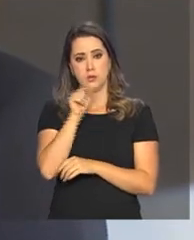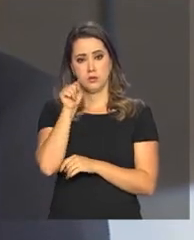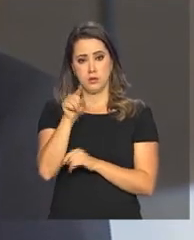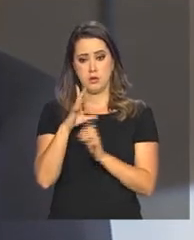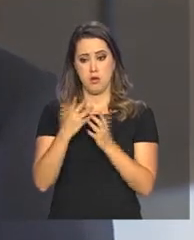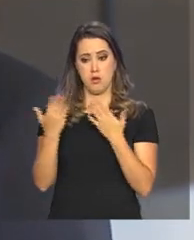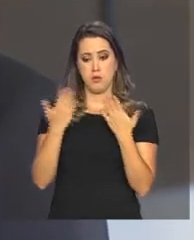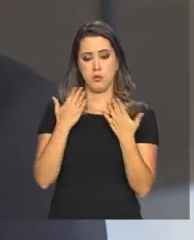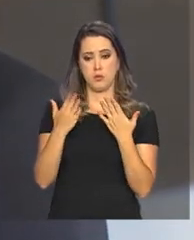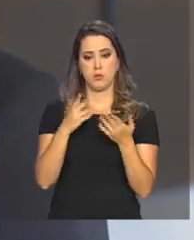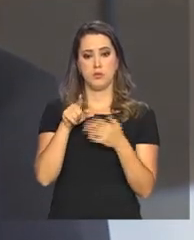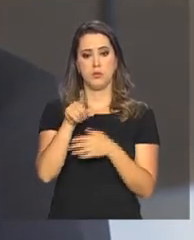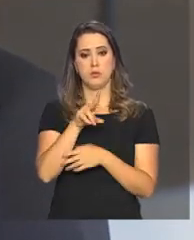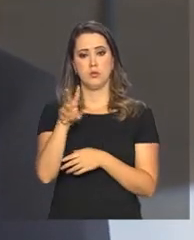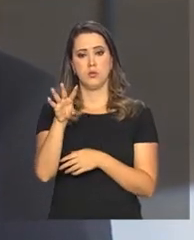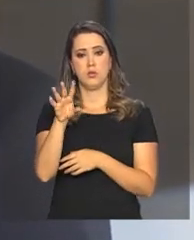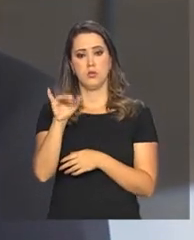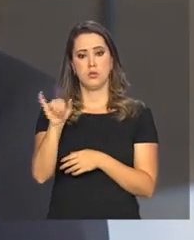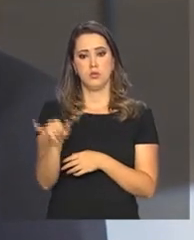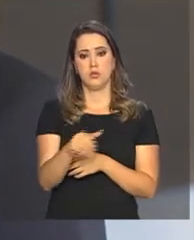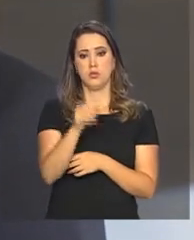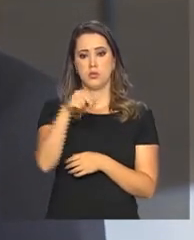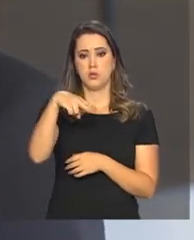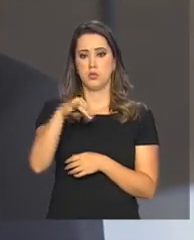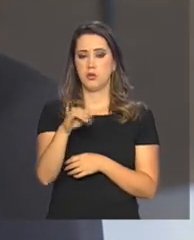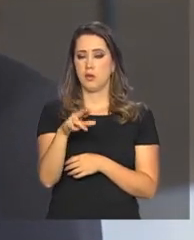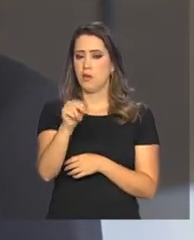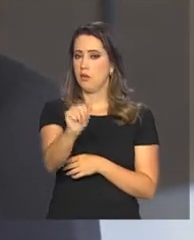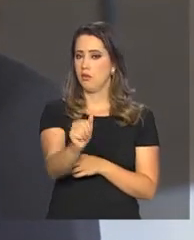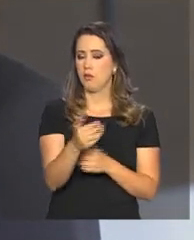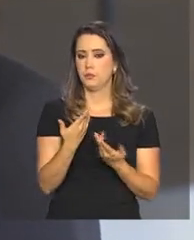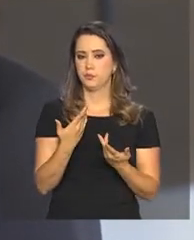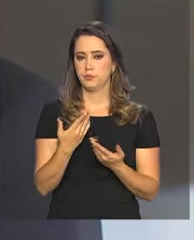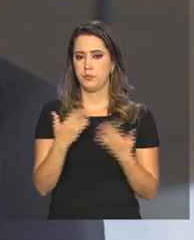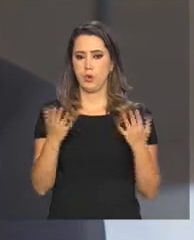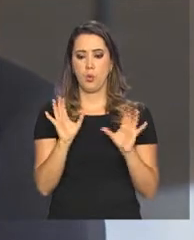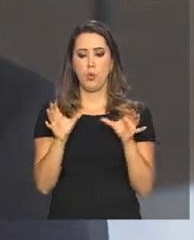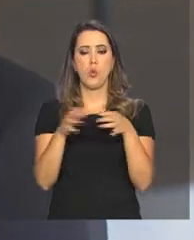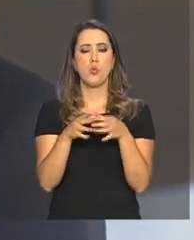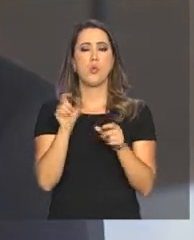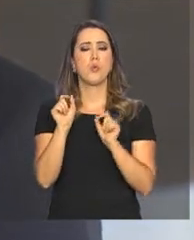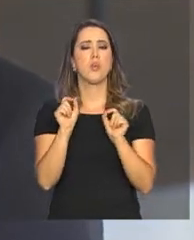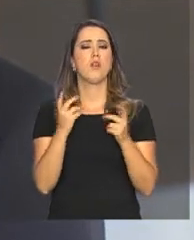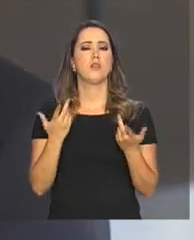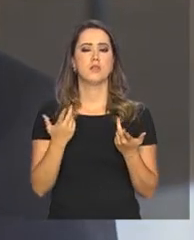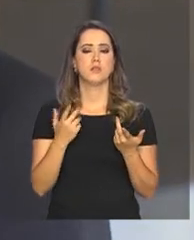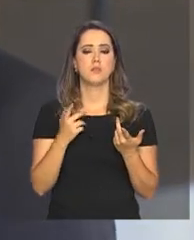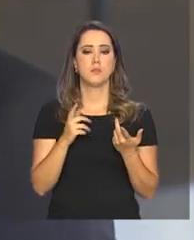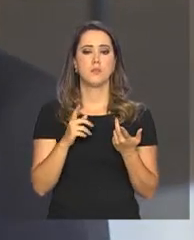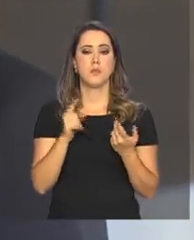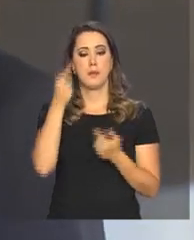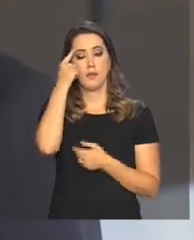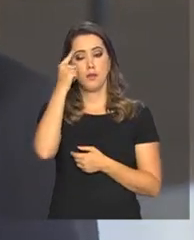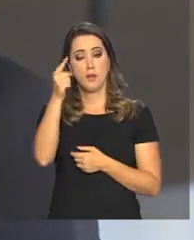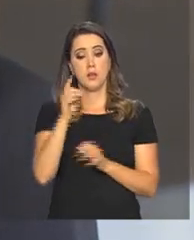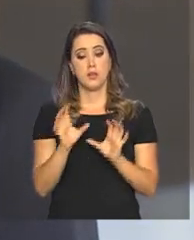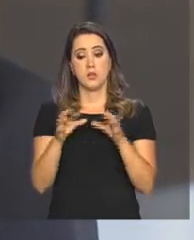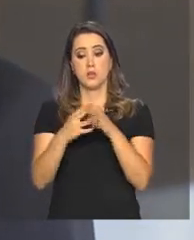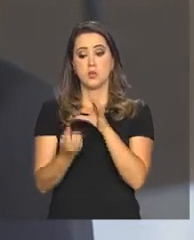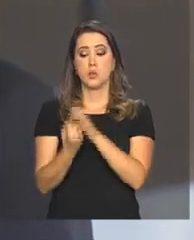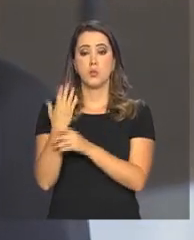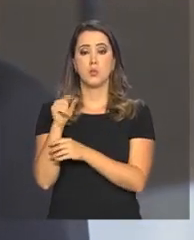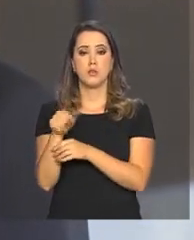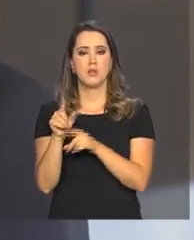é em homenagem à nossa colaboradora que vai participar desse comitê é aaa a idéia desse comitê é